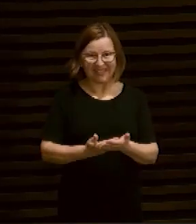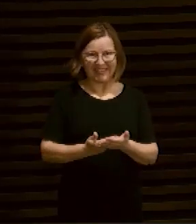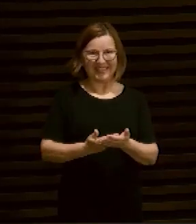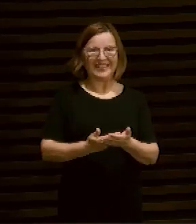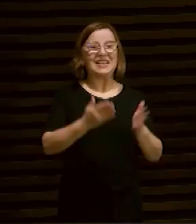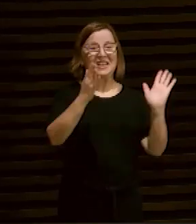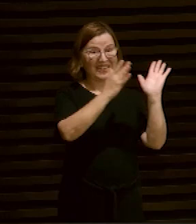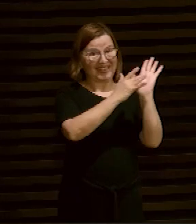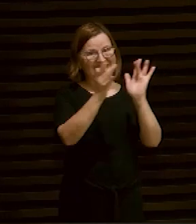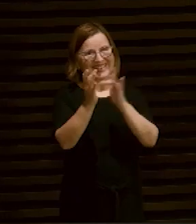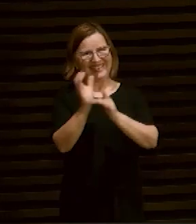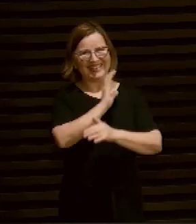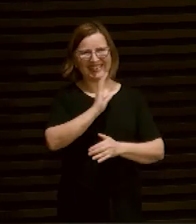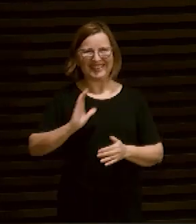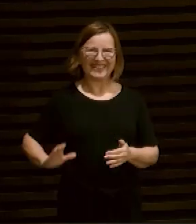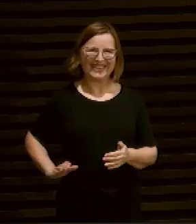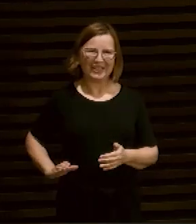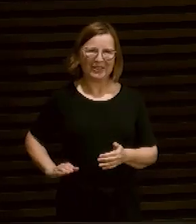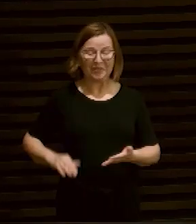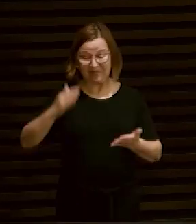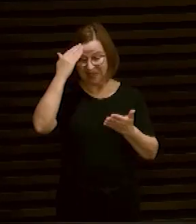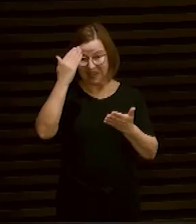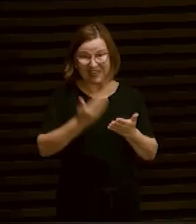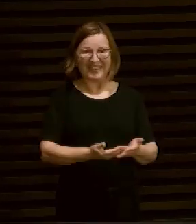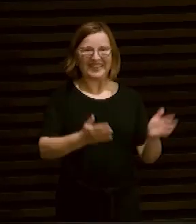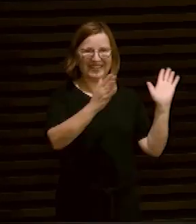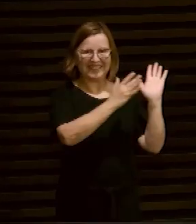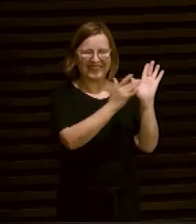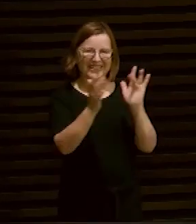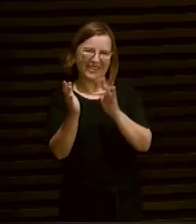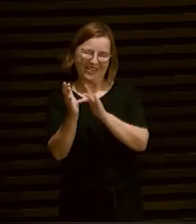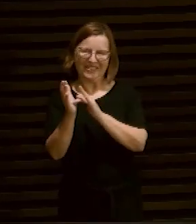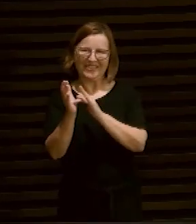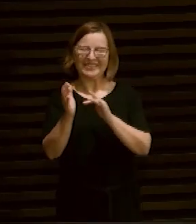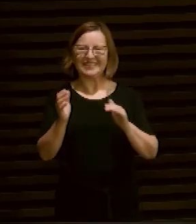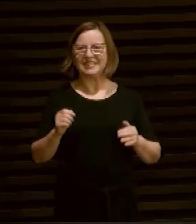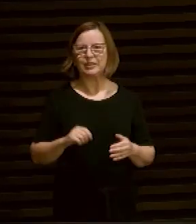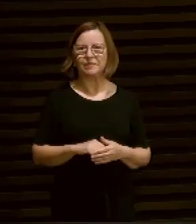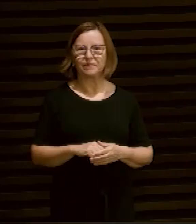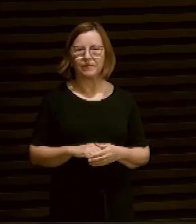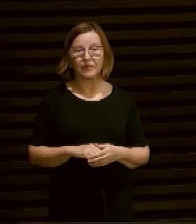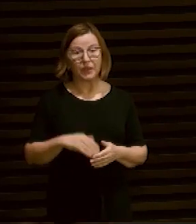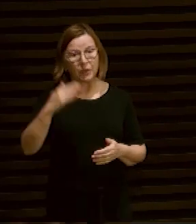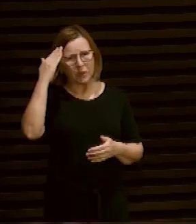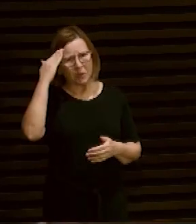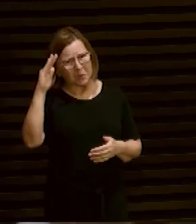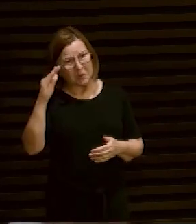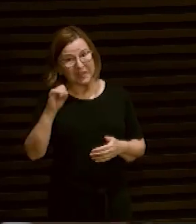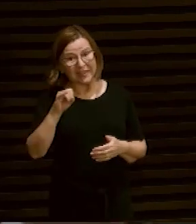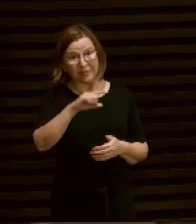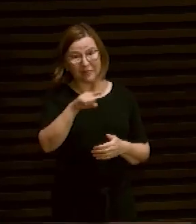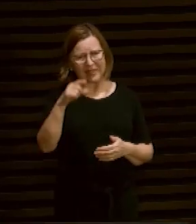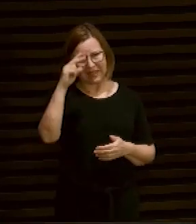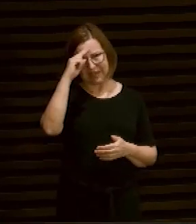Jesus Cristo. Considerai Jesus. Eu não sei se vocês se lembram que nós